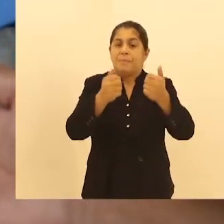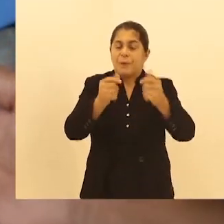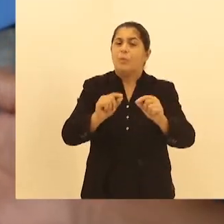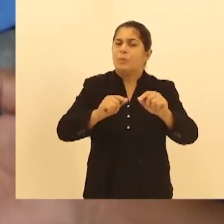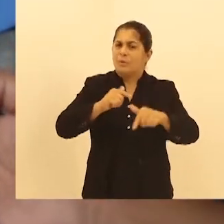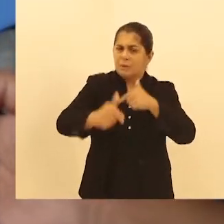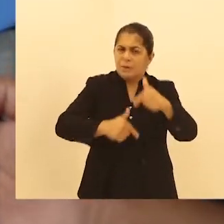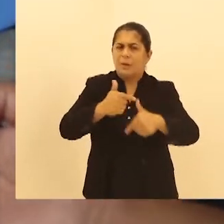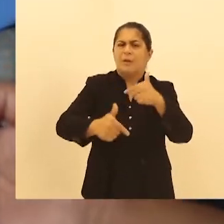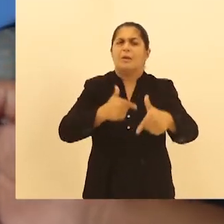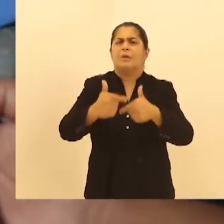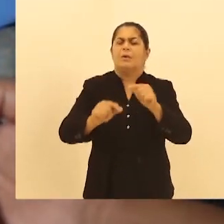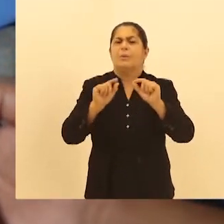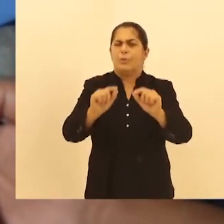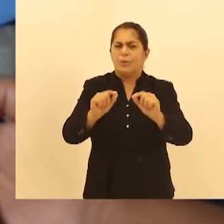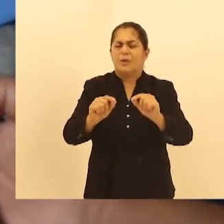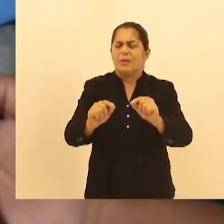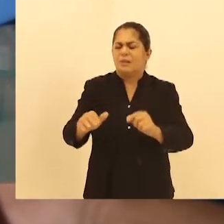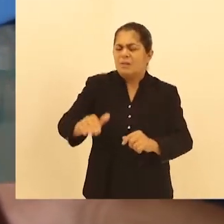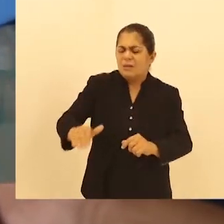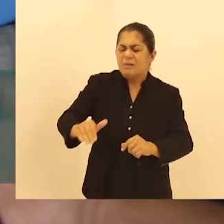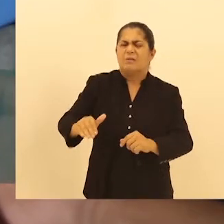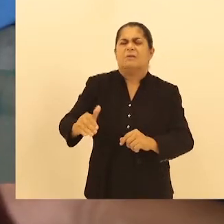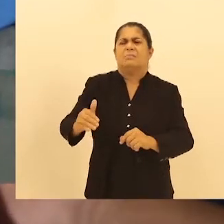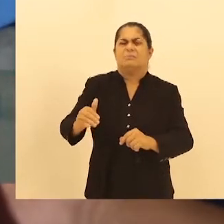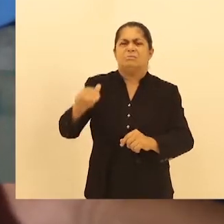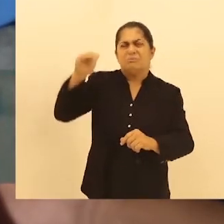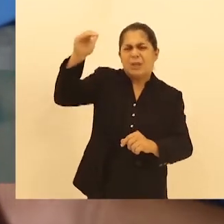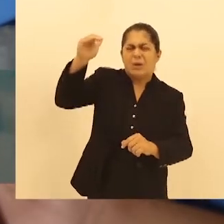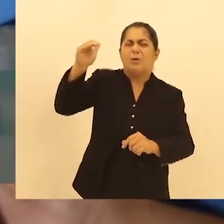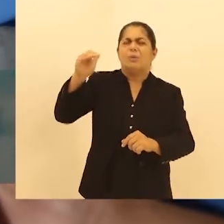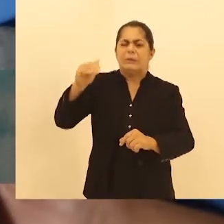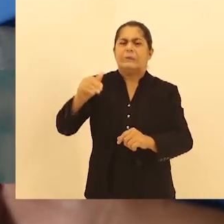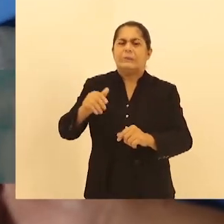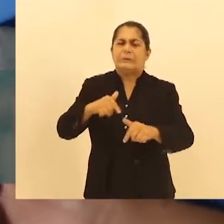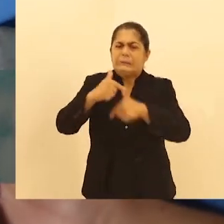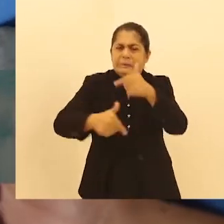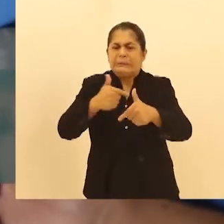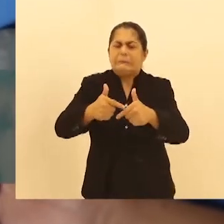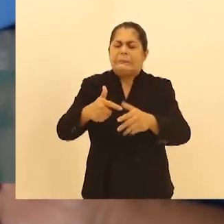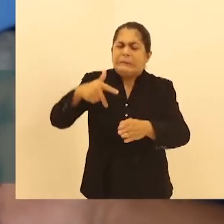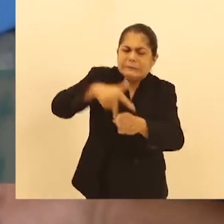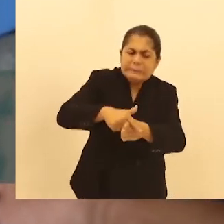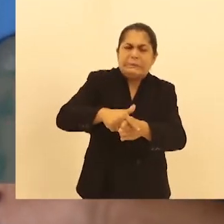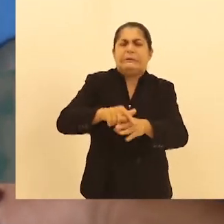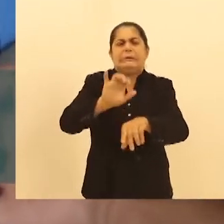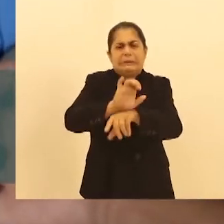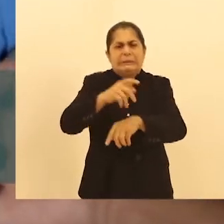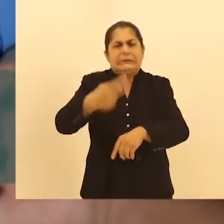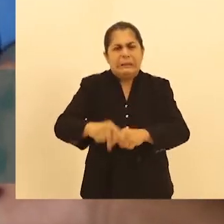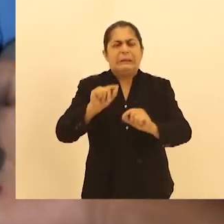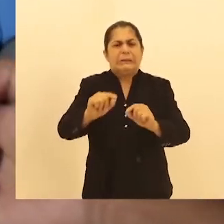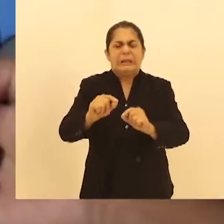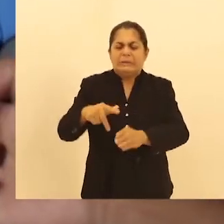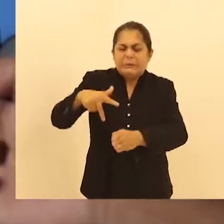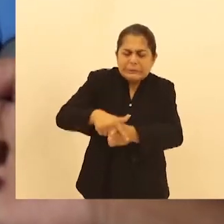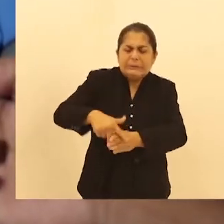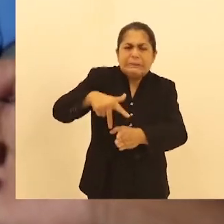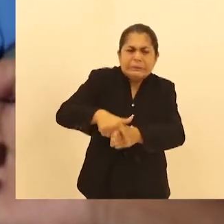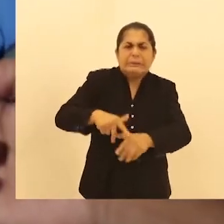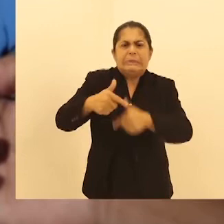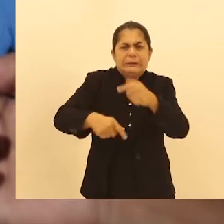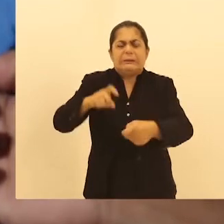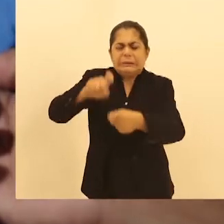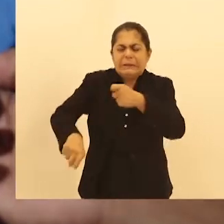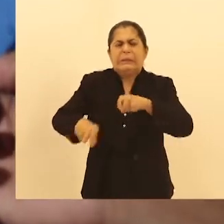trabalhar muito contra o trabalho infantil ainda é muito presente no brasil e no estado o abuso ea exploração